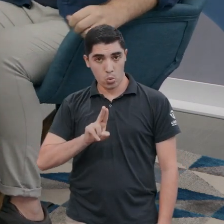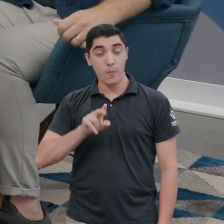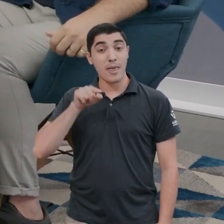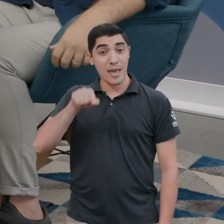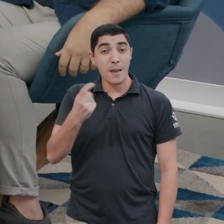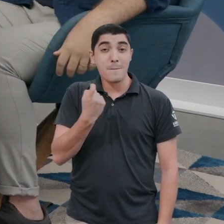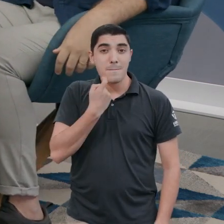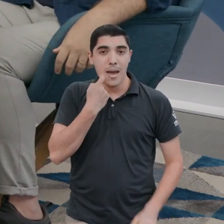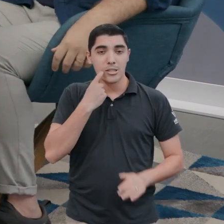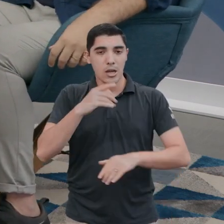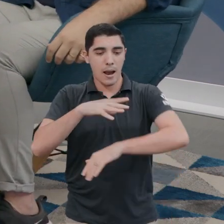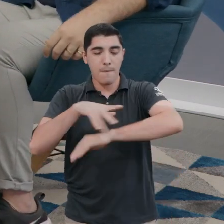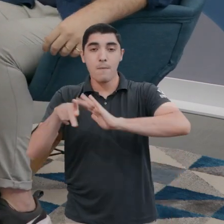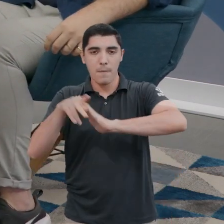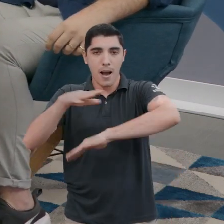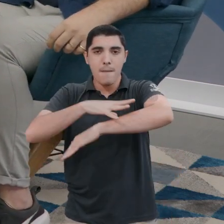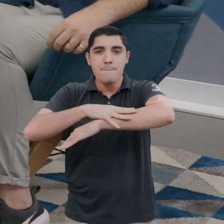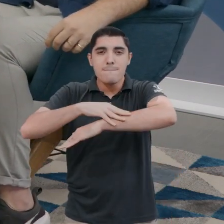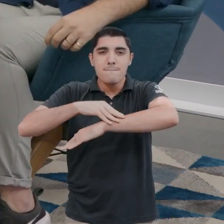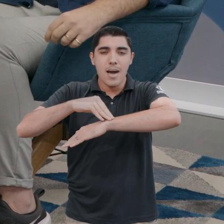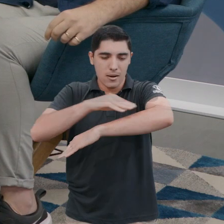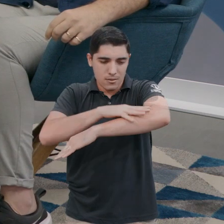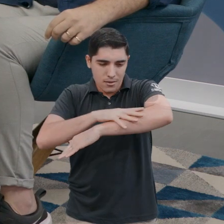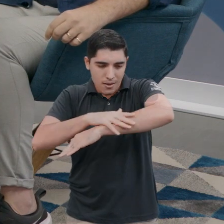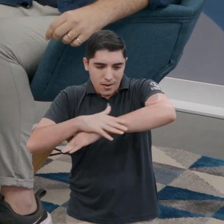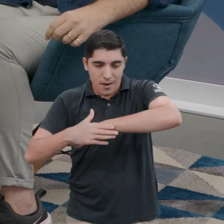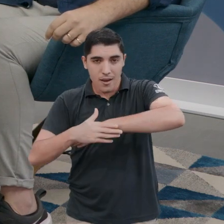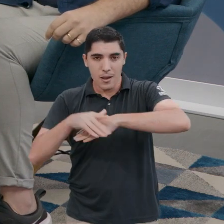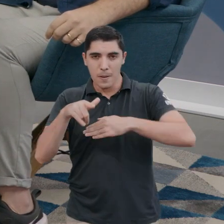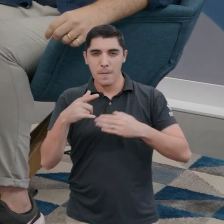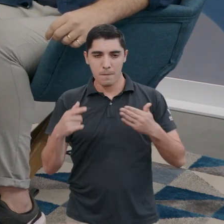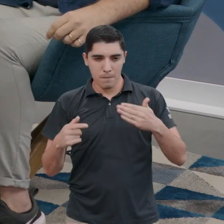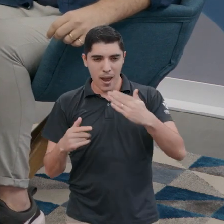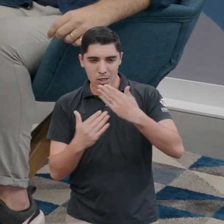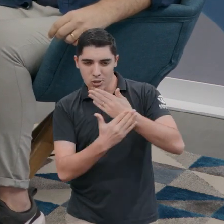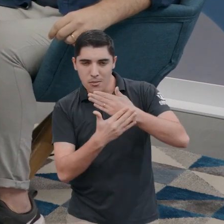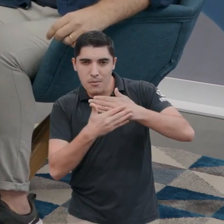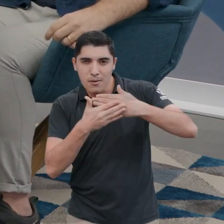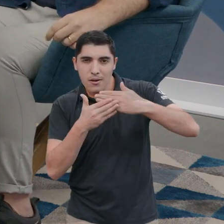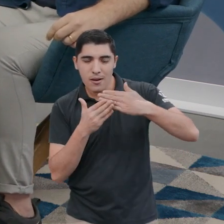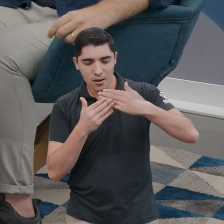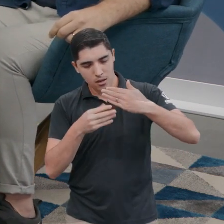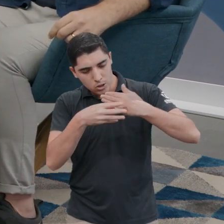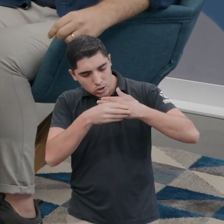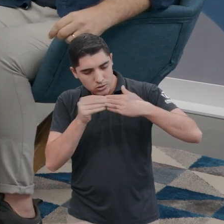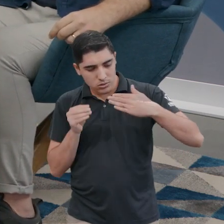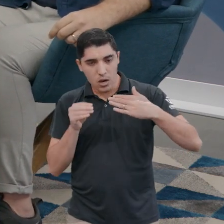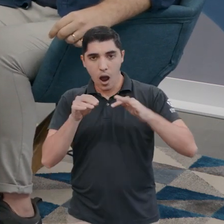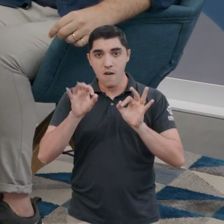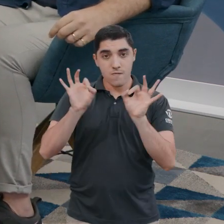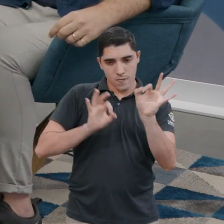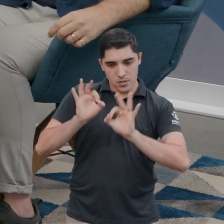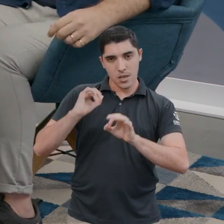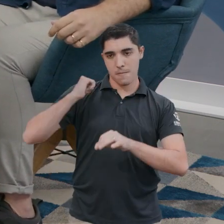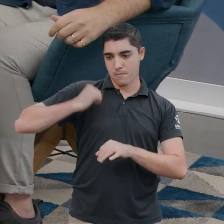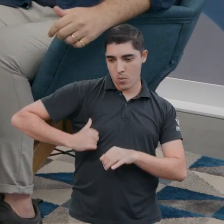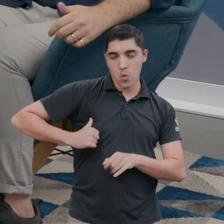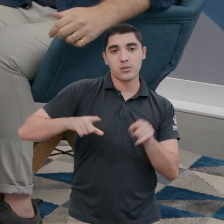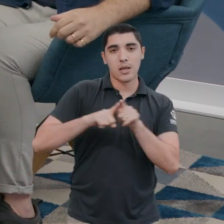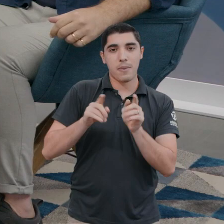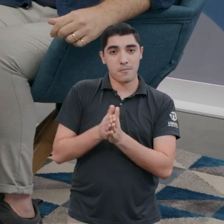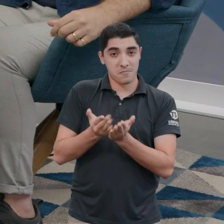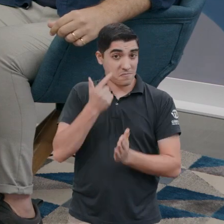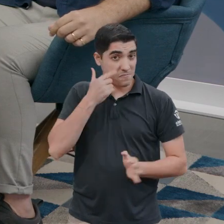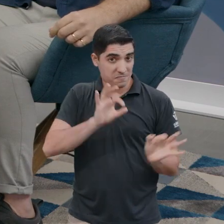era descartada, só que ela utiliza esse material, essa mão de obra, para vender bolsas e carteiras, um trabalho